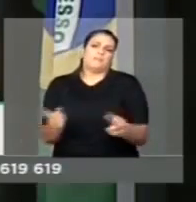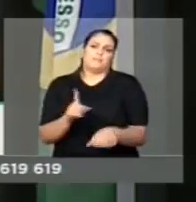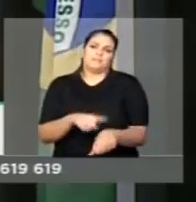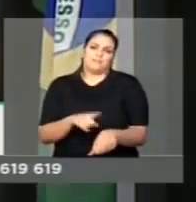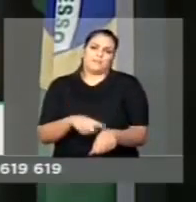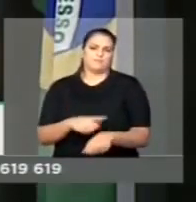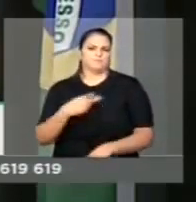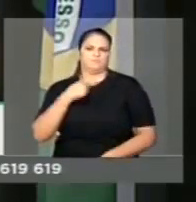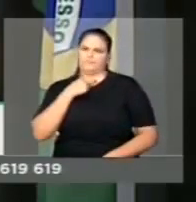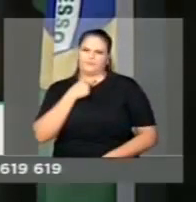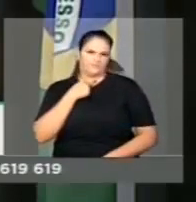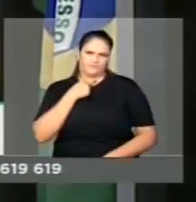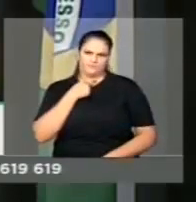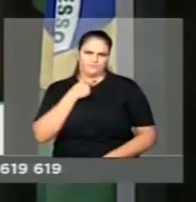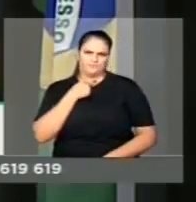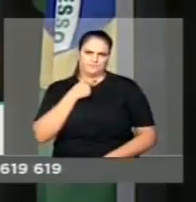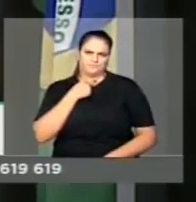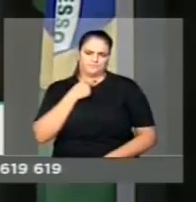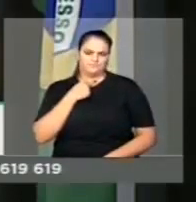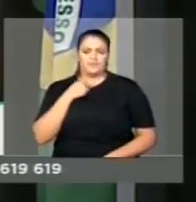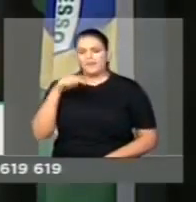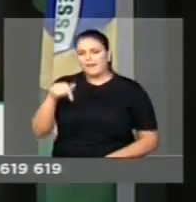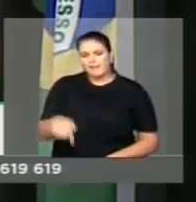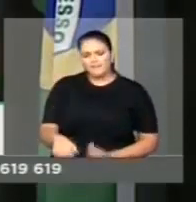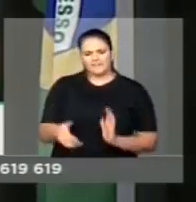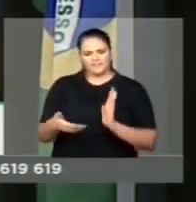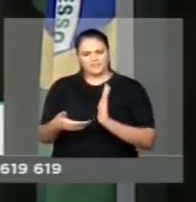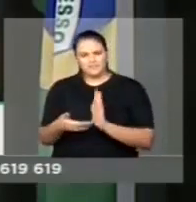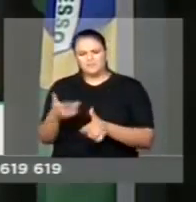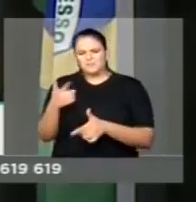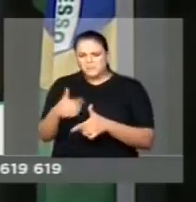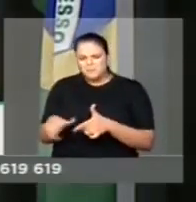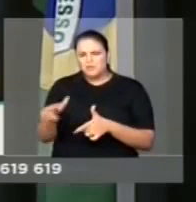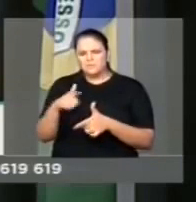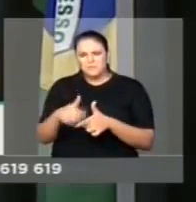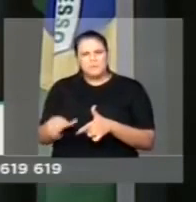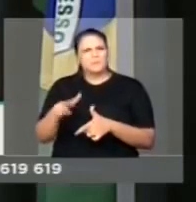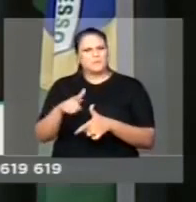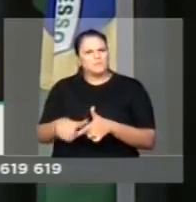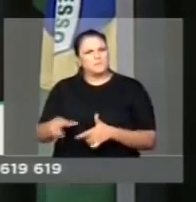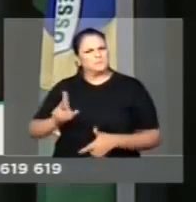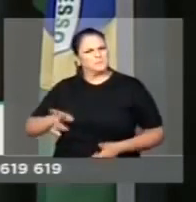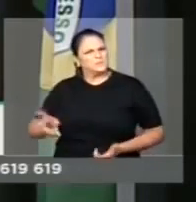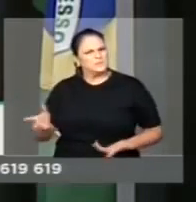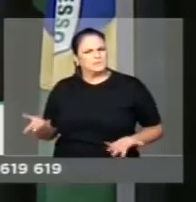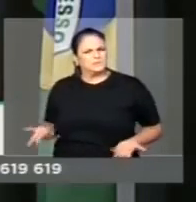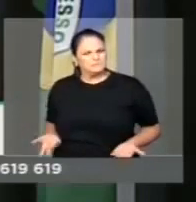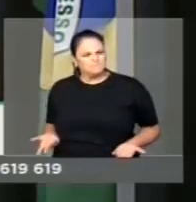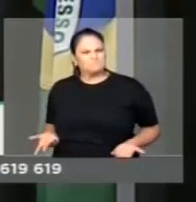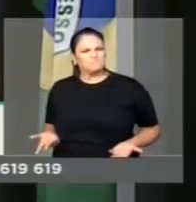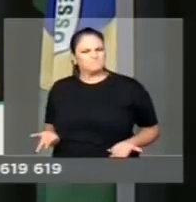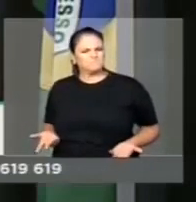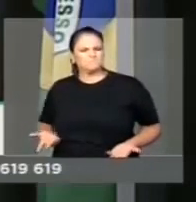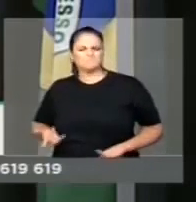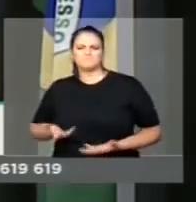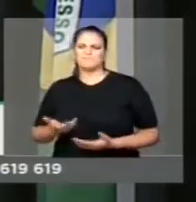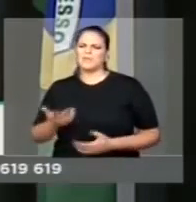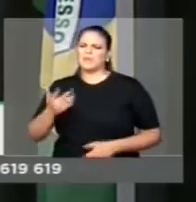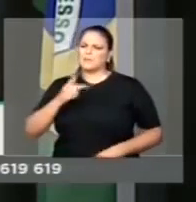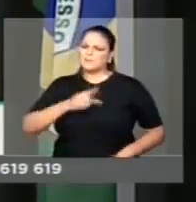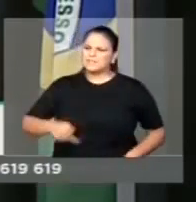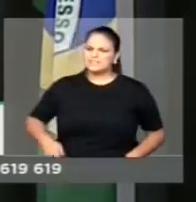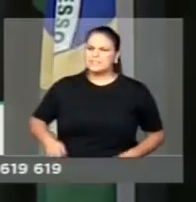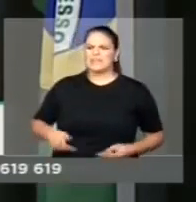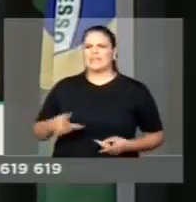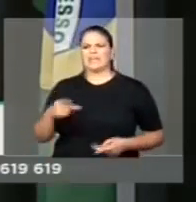e se arrastam os problemas, né, com a presidência da casa, o vice-presidente da casa e tantos outros problemas